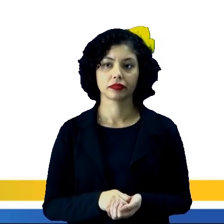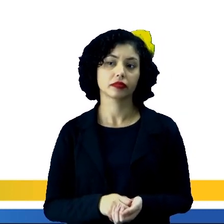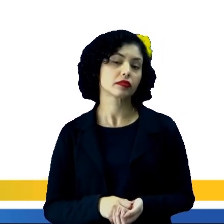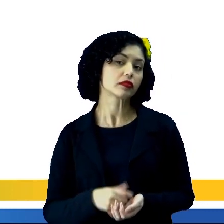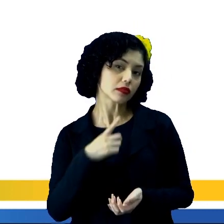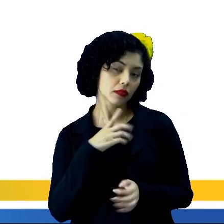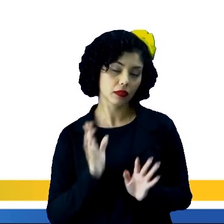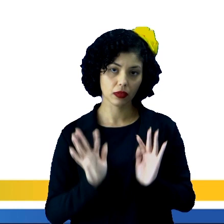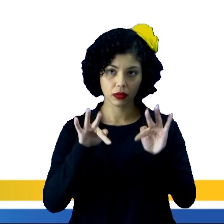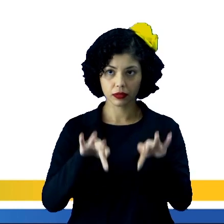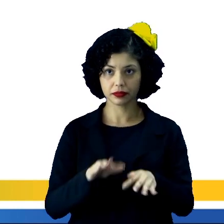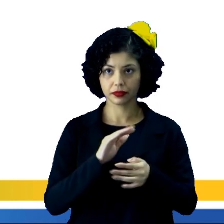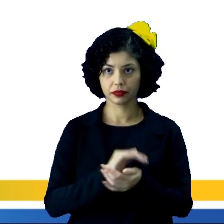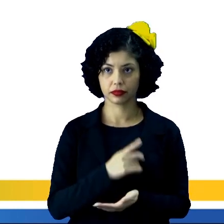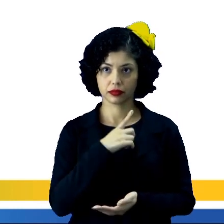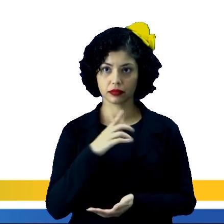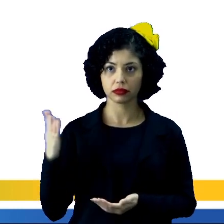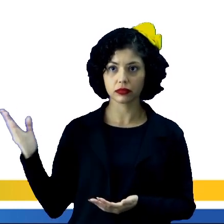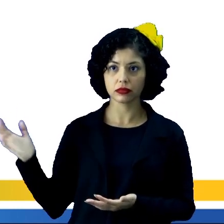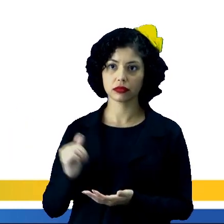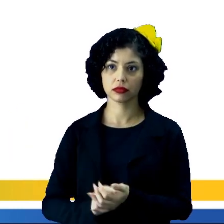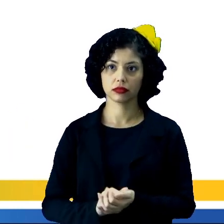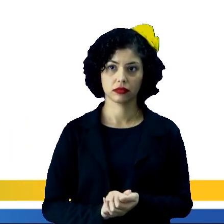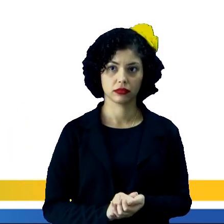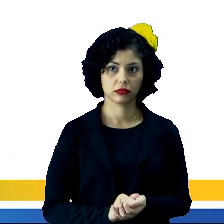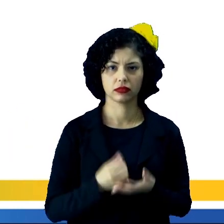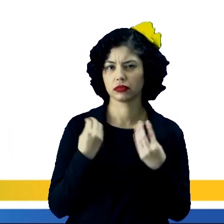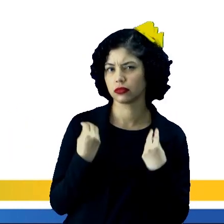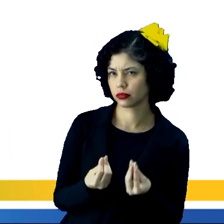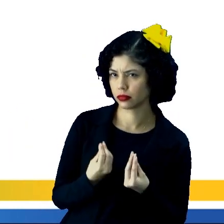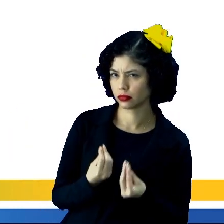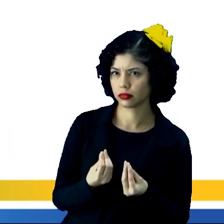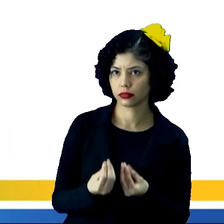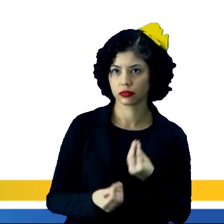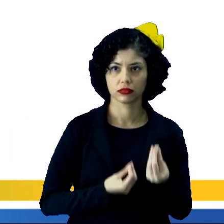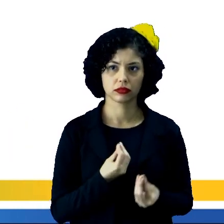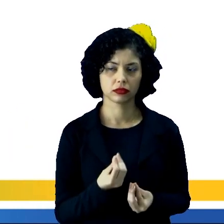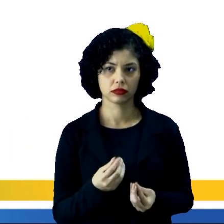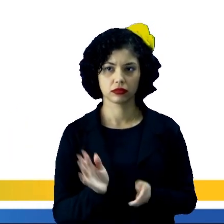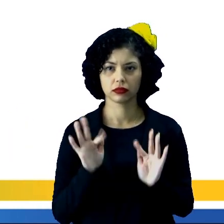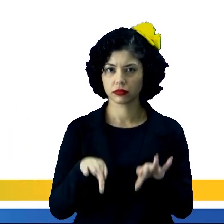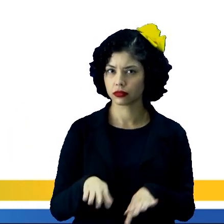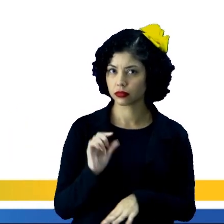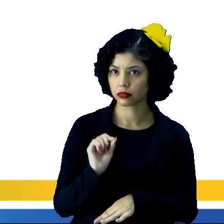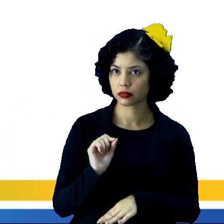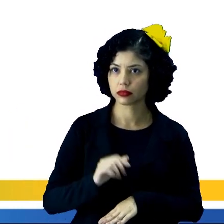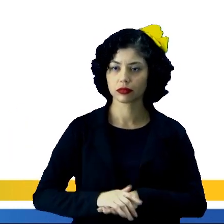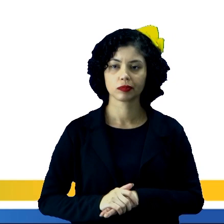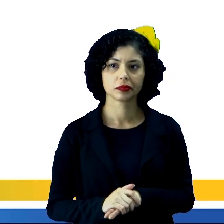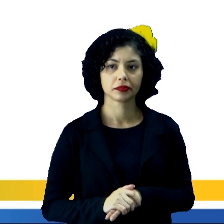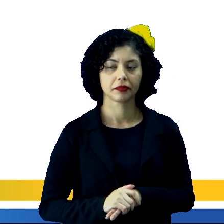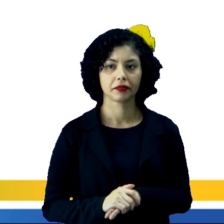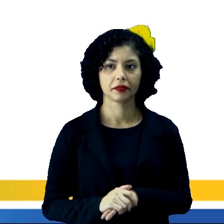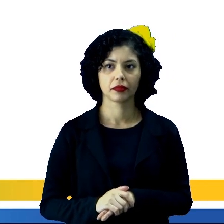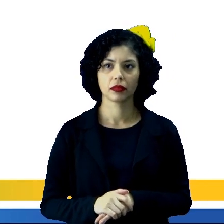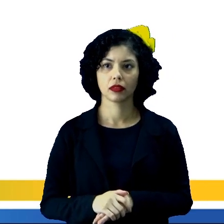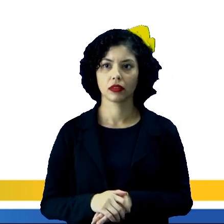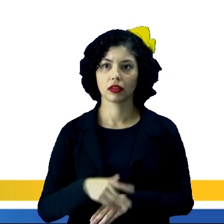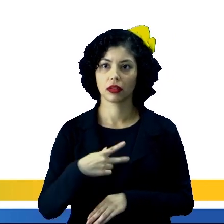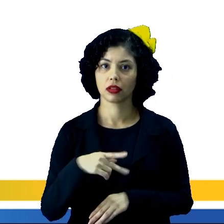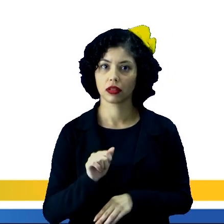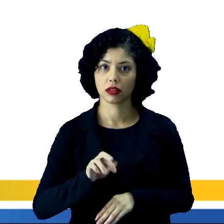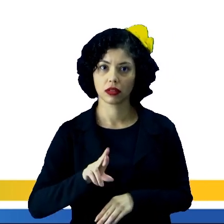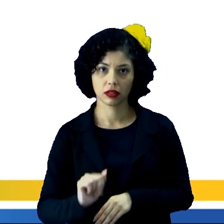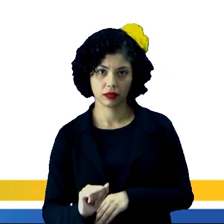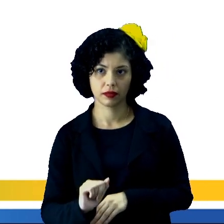Para exprimir uma finalidade, nós temos so that, para que ou a fim de que, in